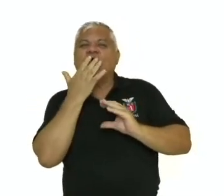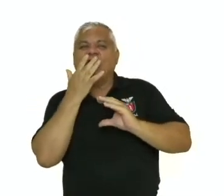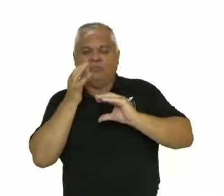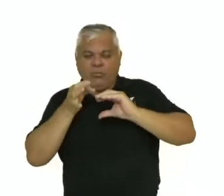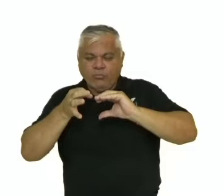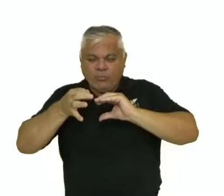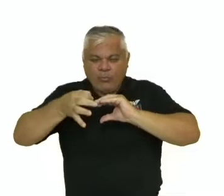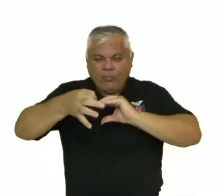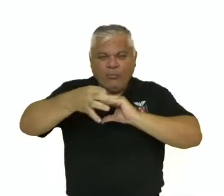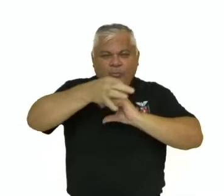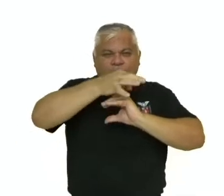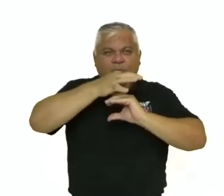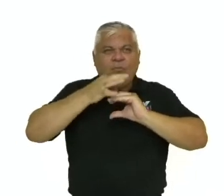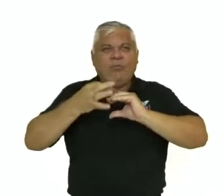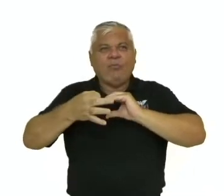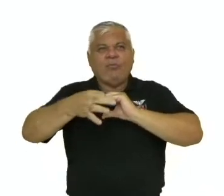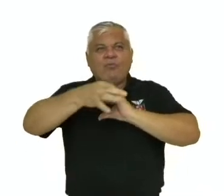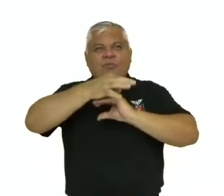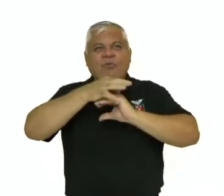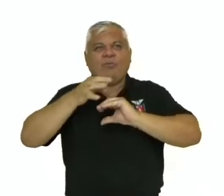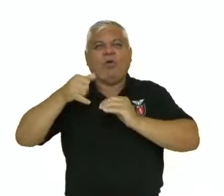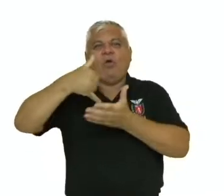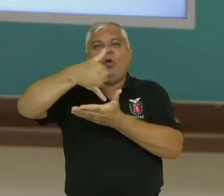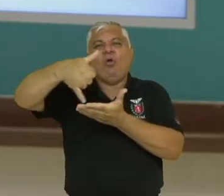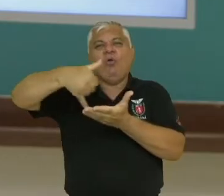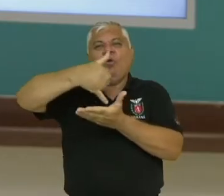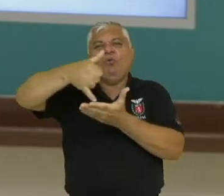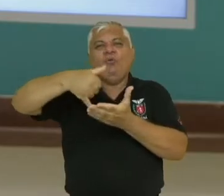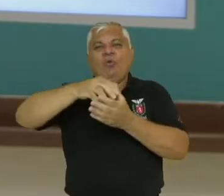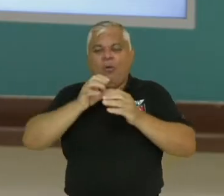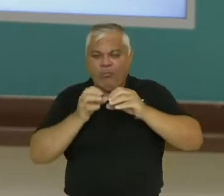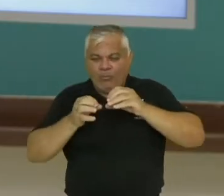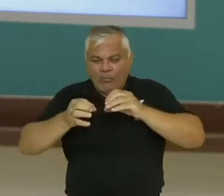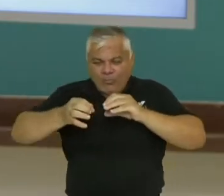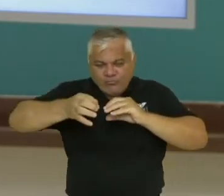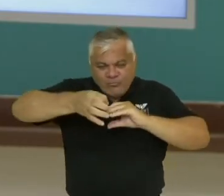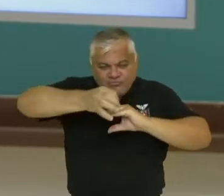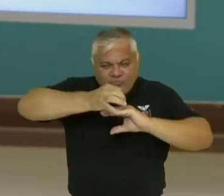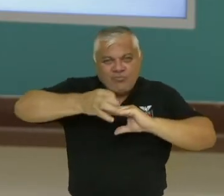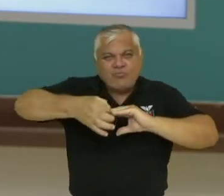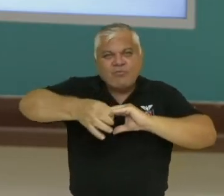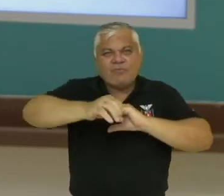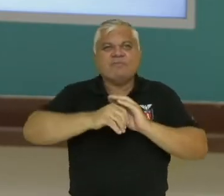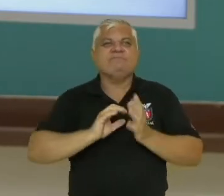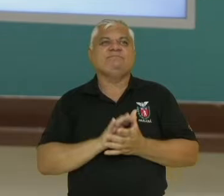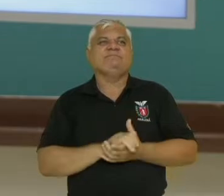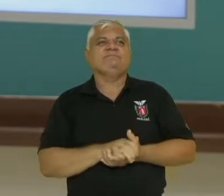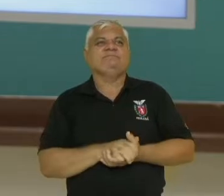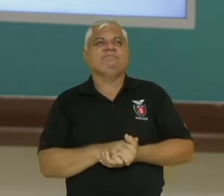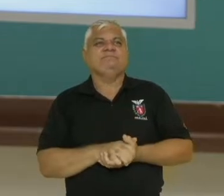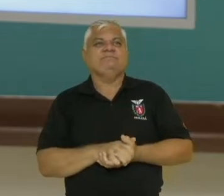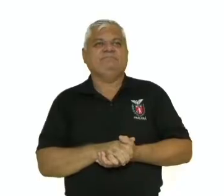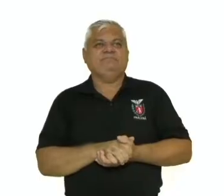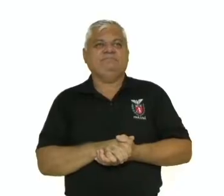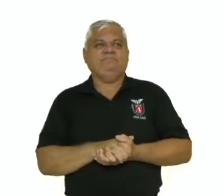coloridas, lipídios, formando essa estrutura tão importante da célula. E também estão relacionados